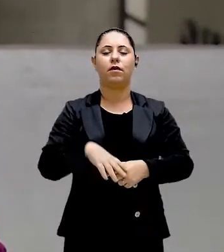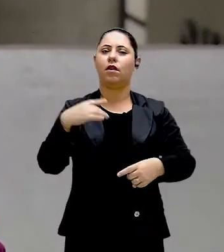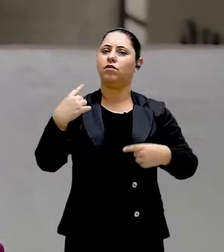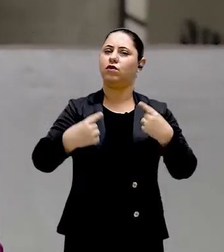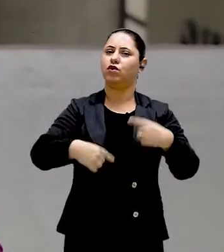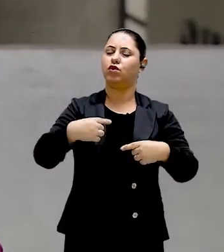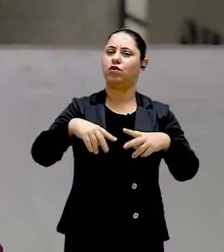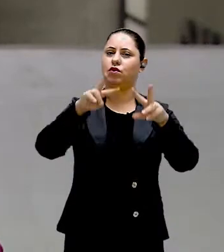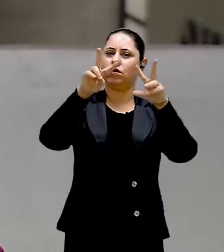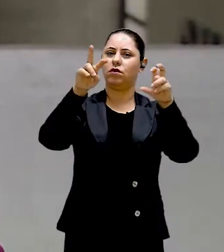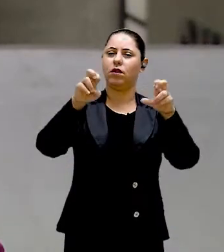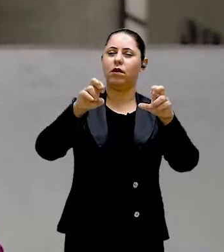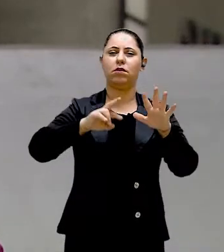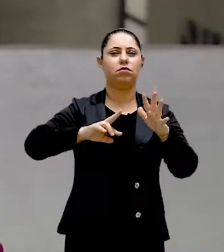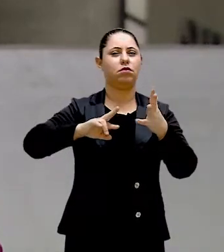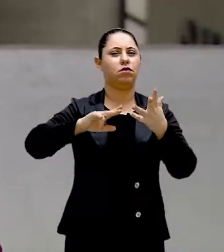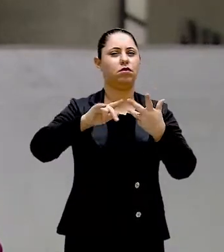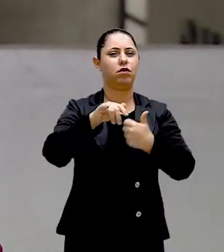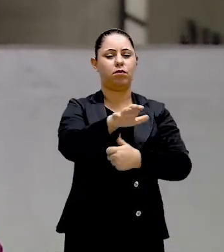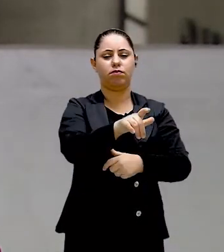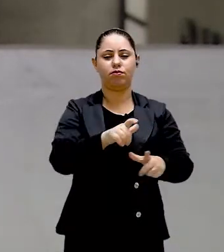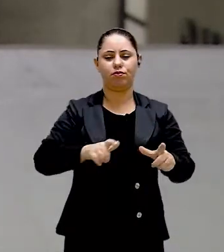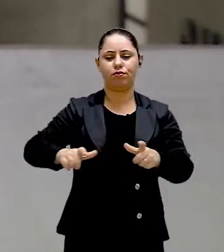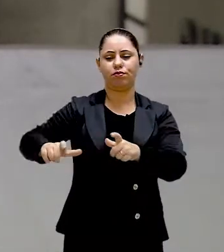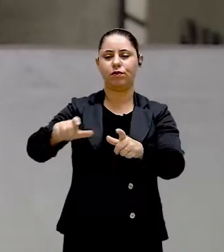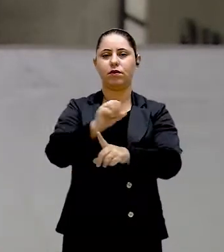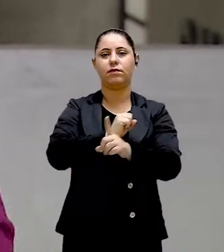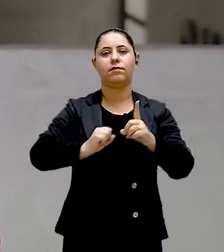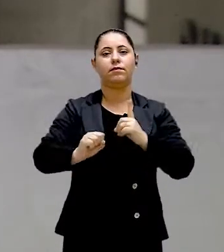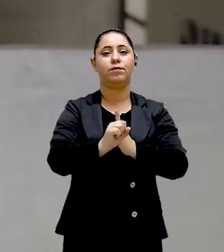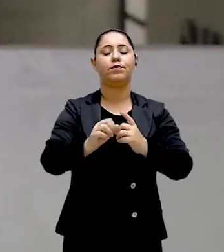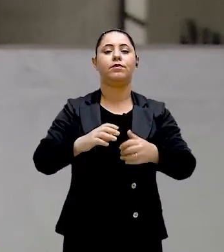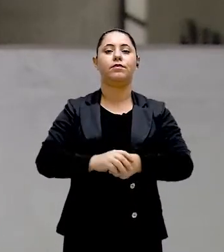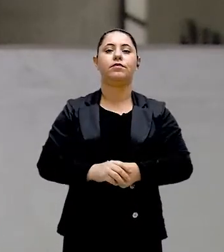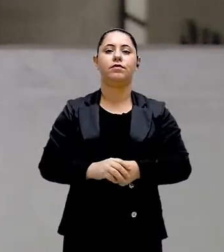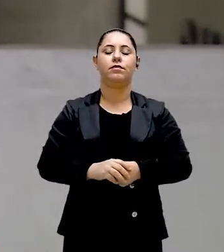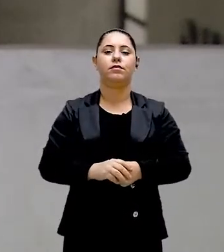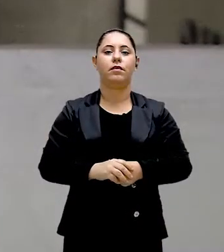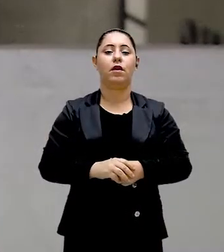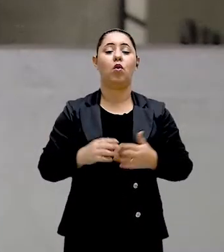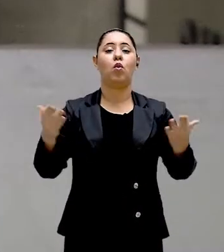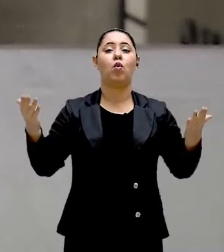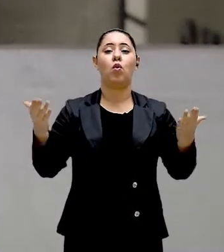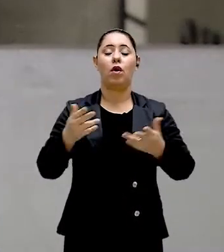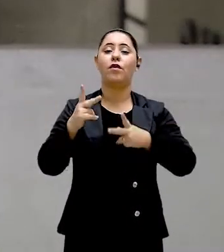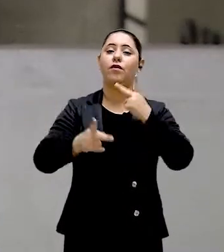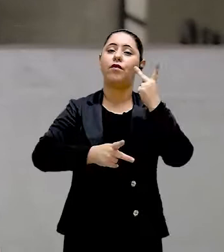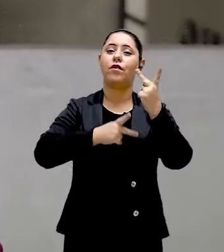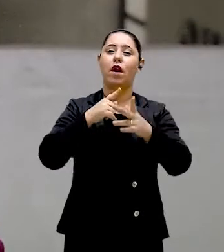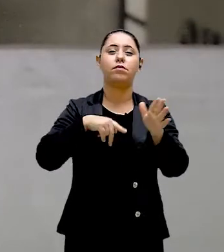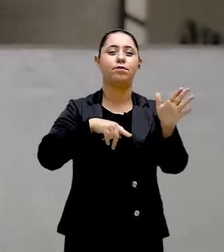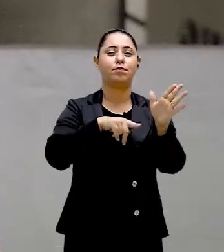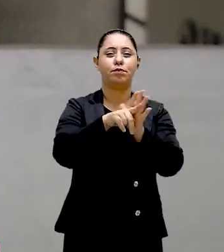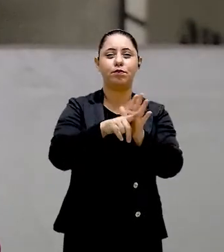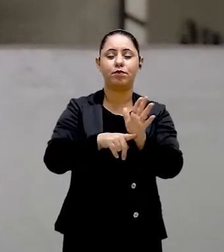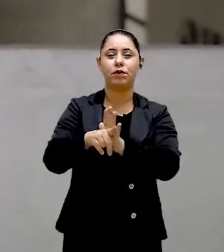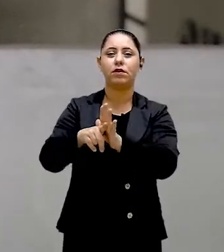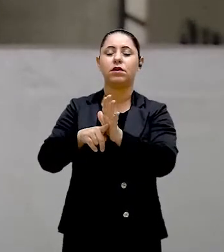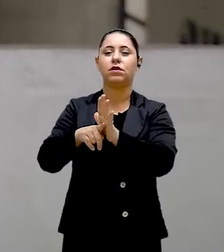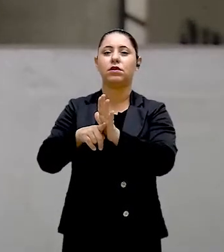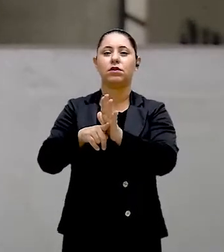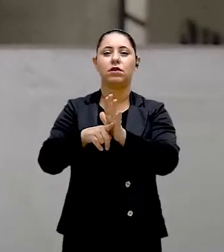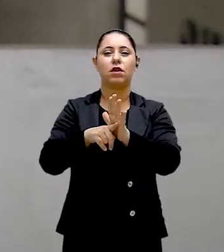os mais diversos setores da nossa sociedade. Nesta edição vamos falar sobre pesquisas em busca da cura